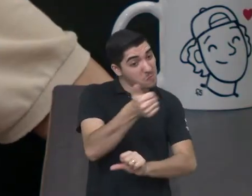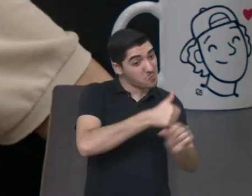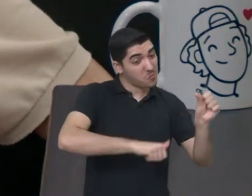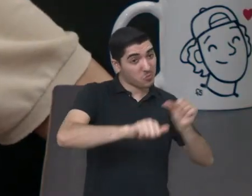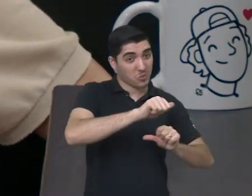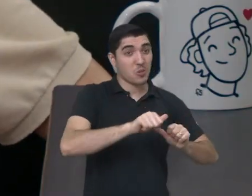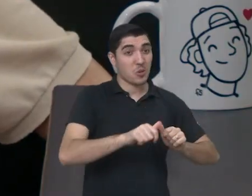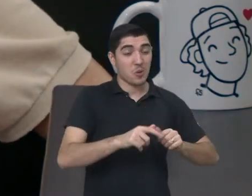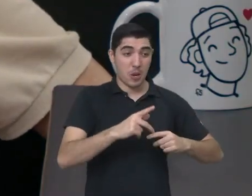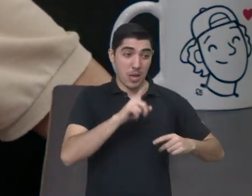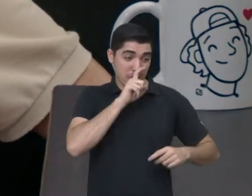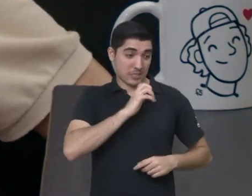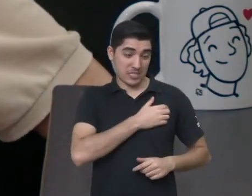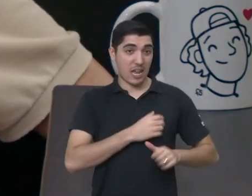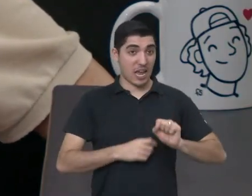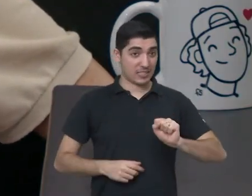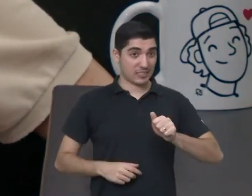tá perdendo espaço, hein, mano?